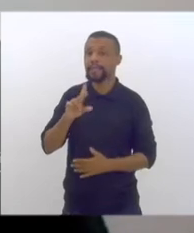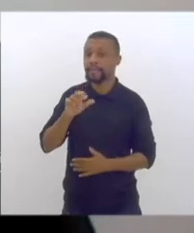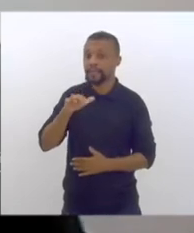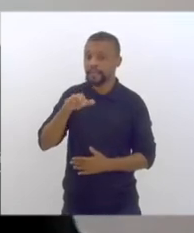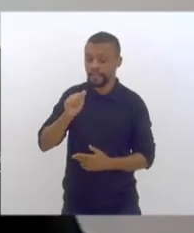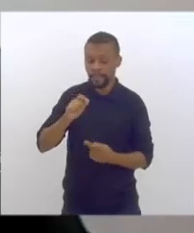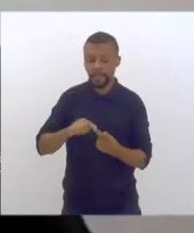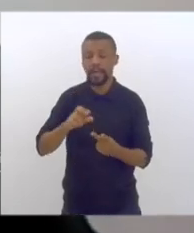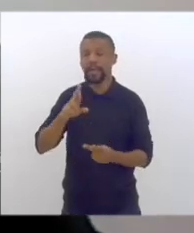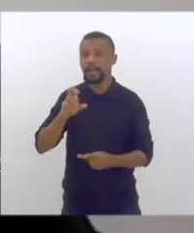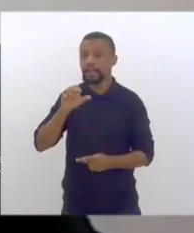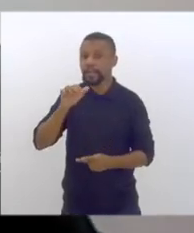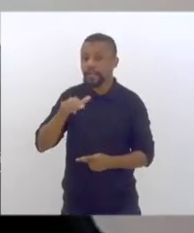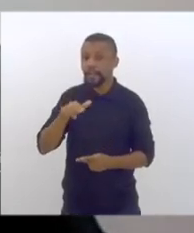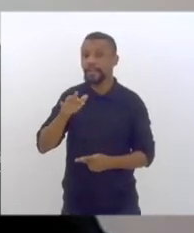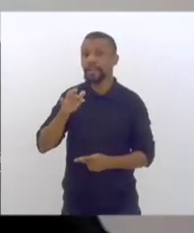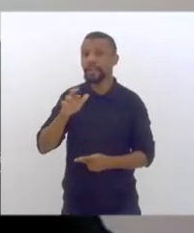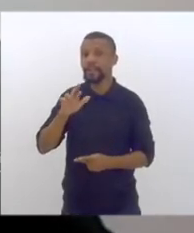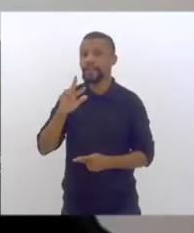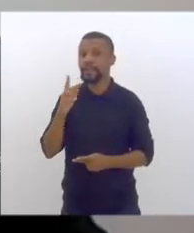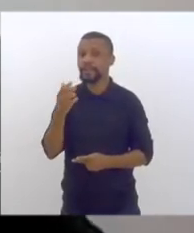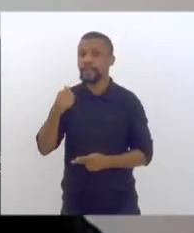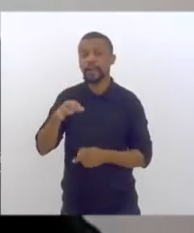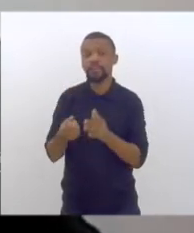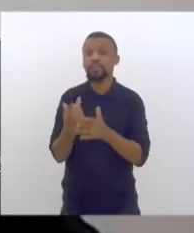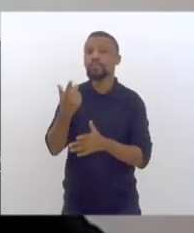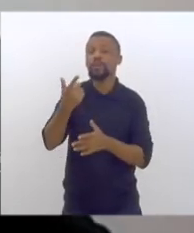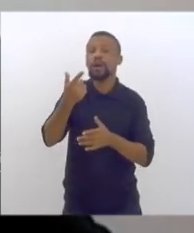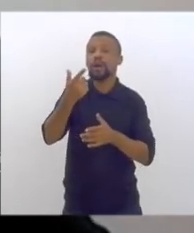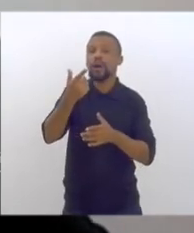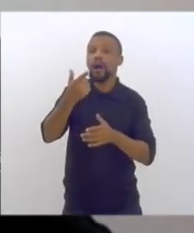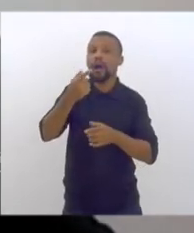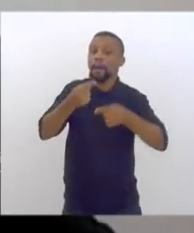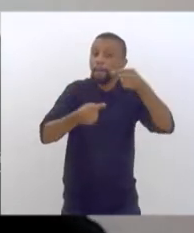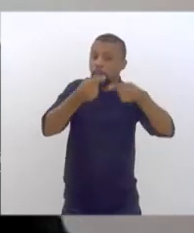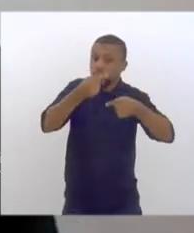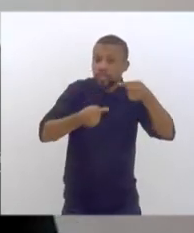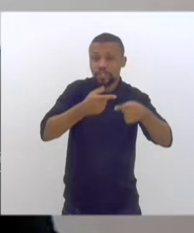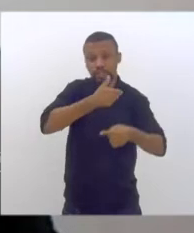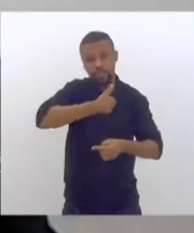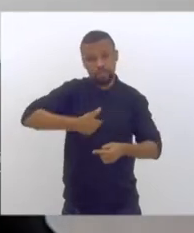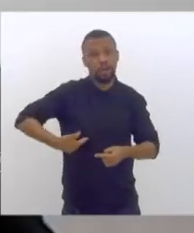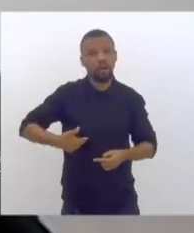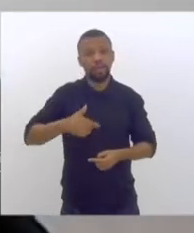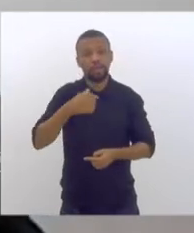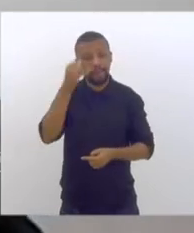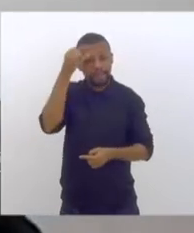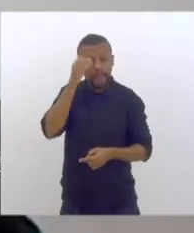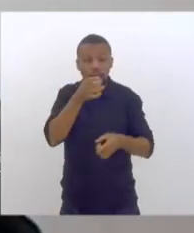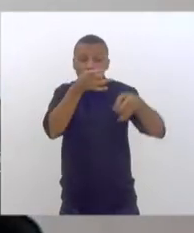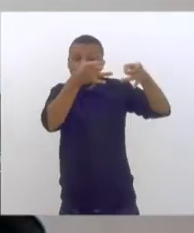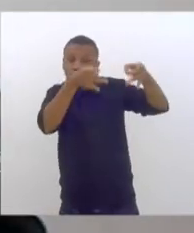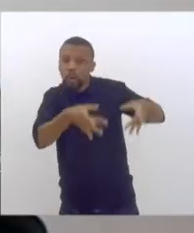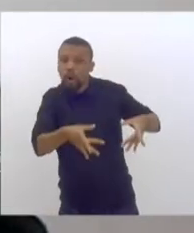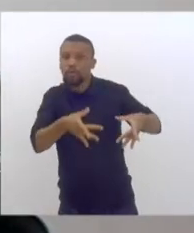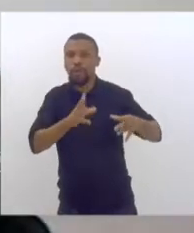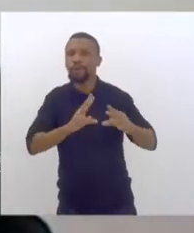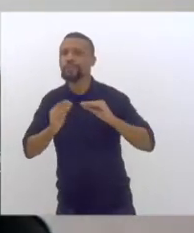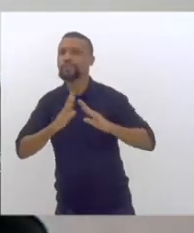Baltazar Renan Ferreirinha que institui a política Estadual de Prevenção abandono evasão escolar e dá outras providências